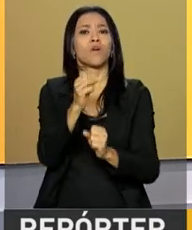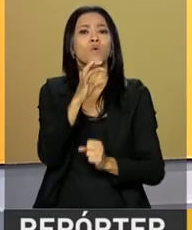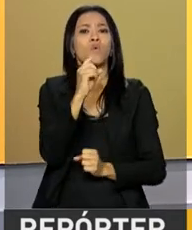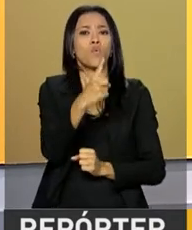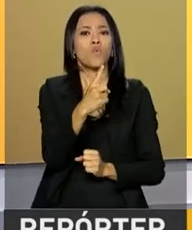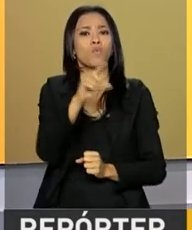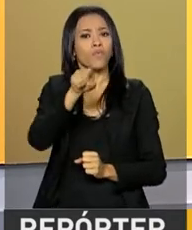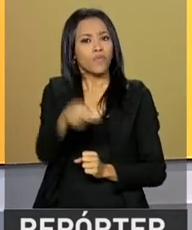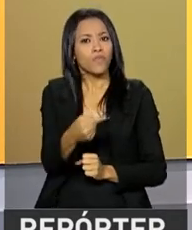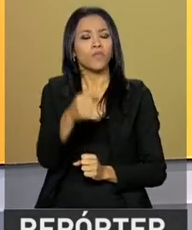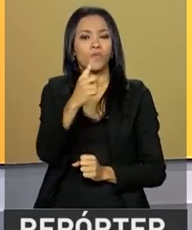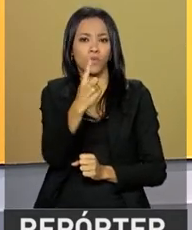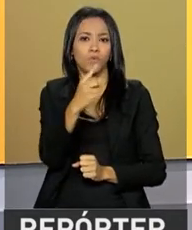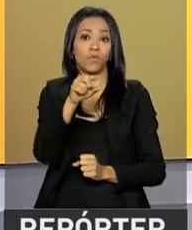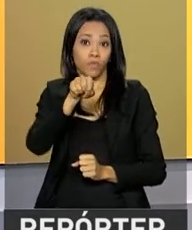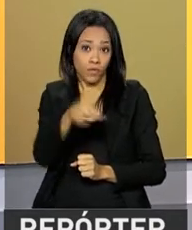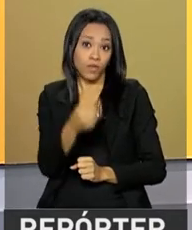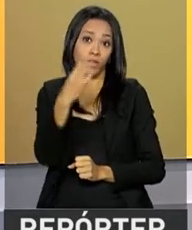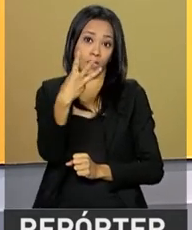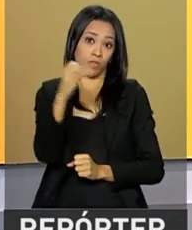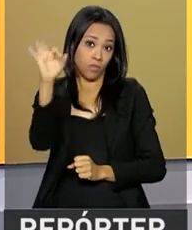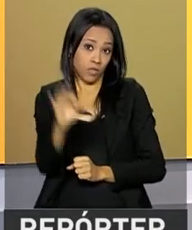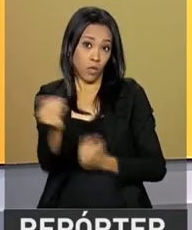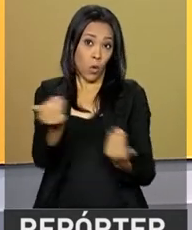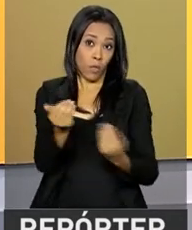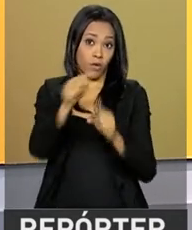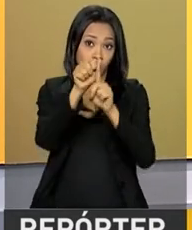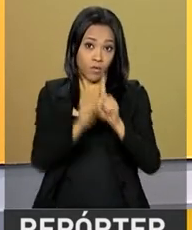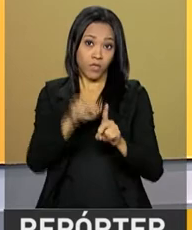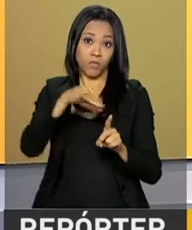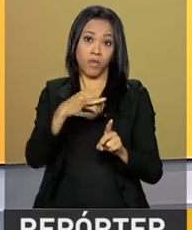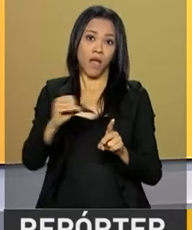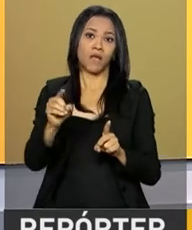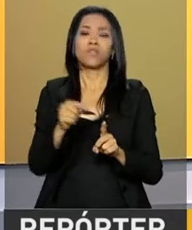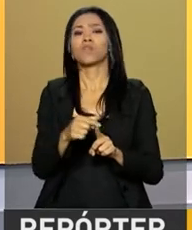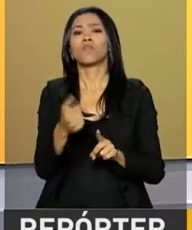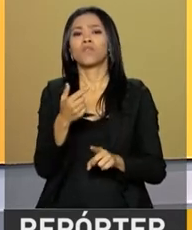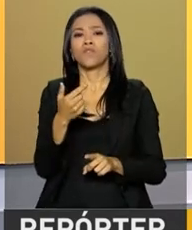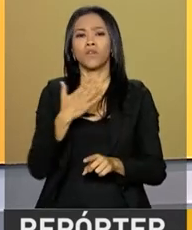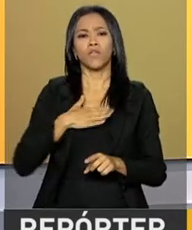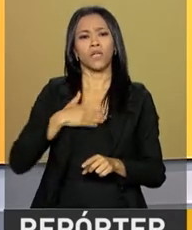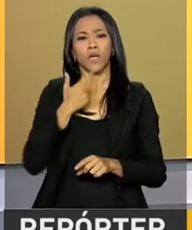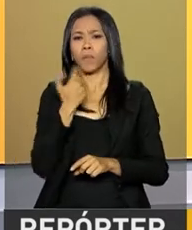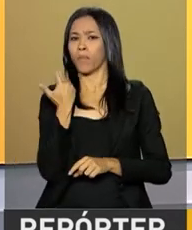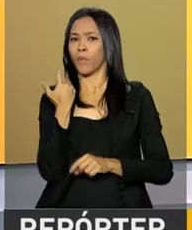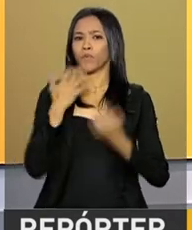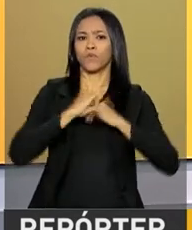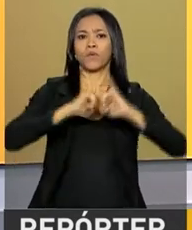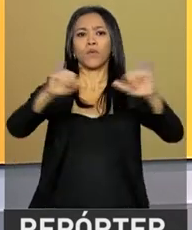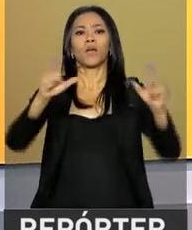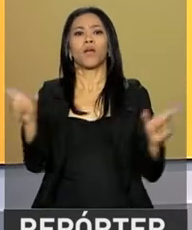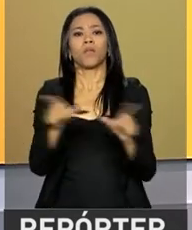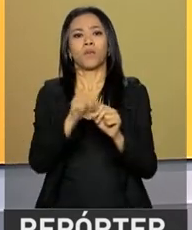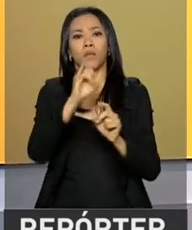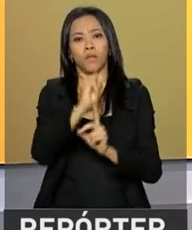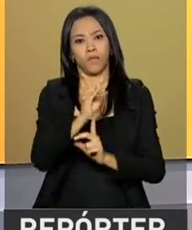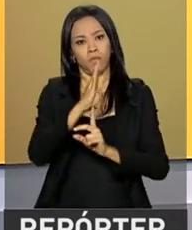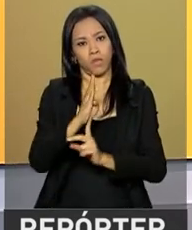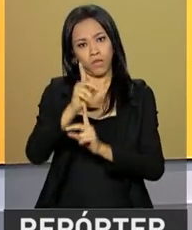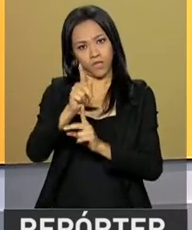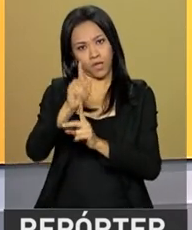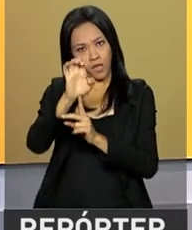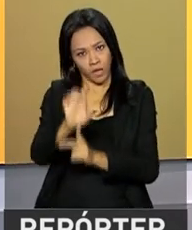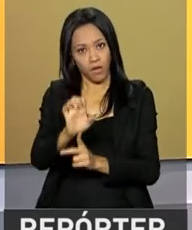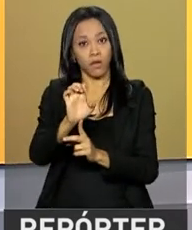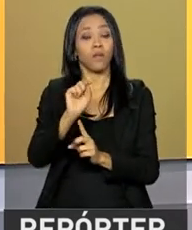por cento na comparação com março os dados foram divulgados agora há pouco pelo ibge a principal influência positiva